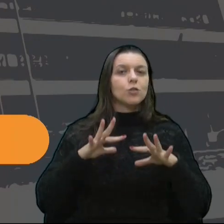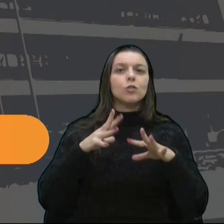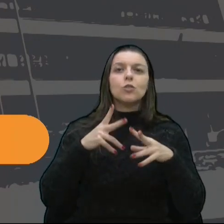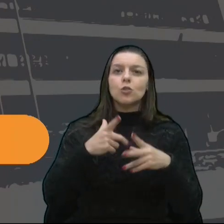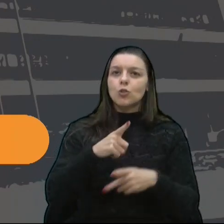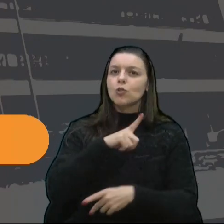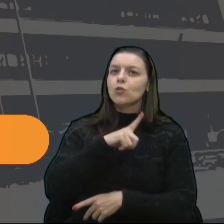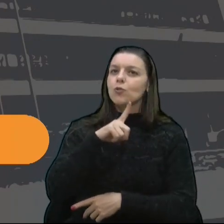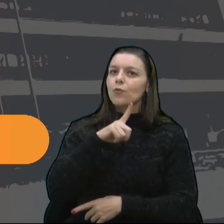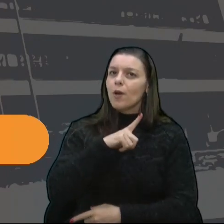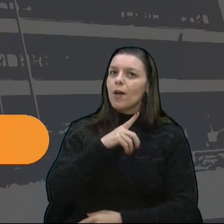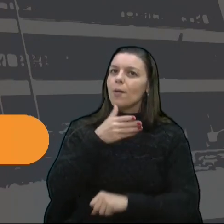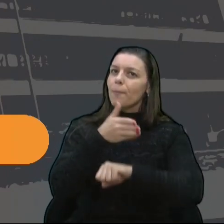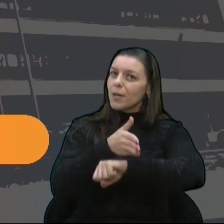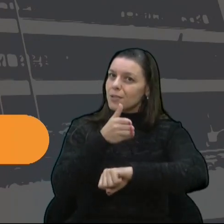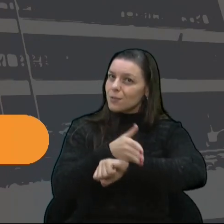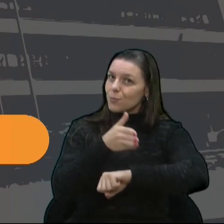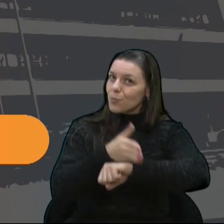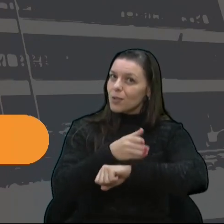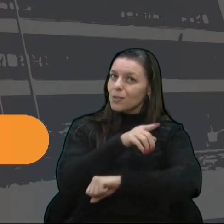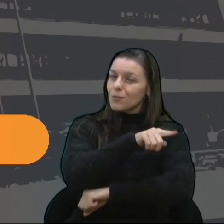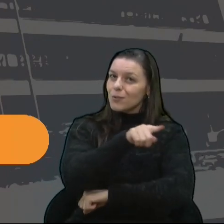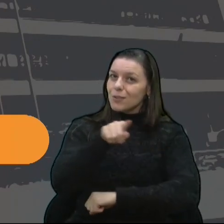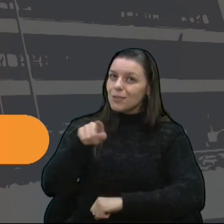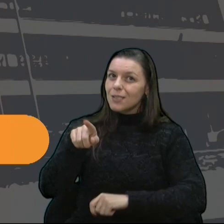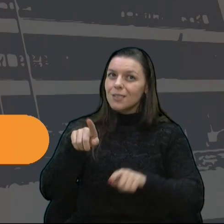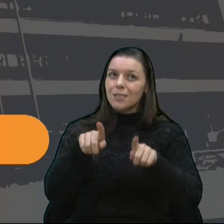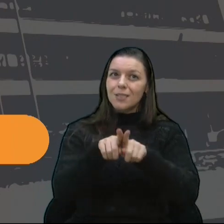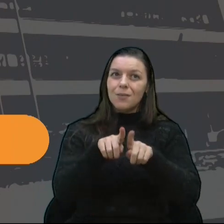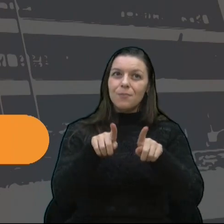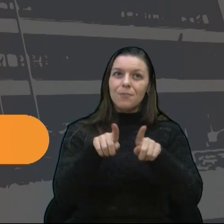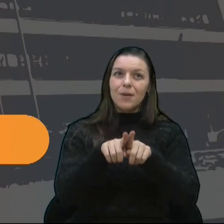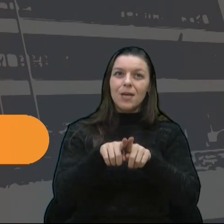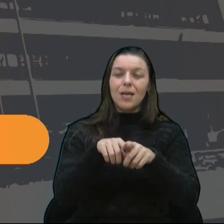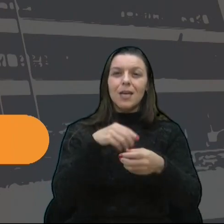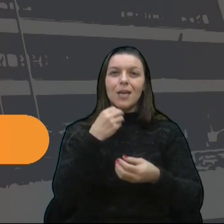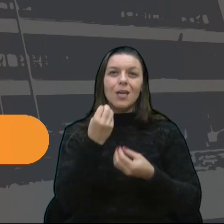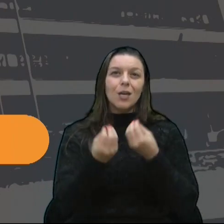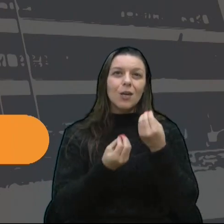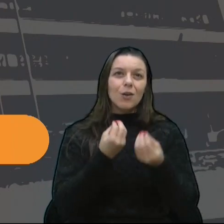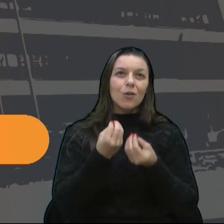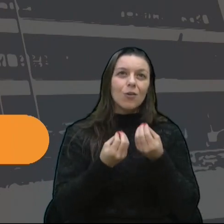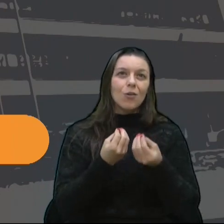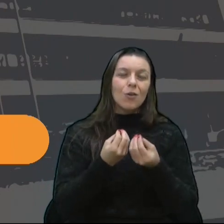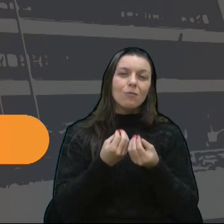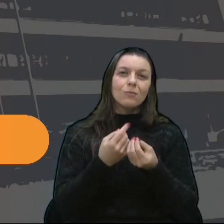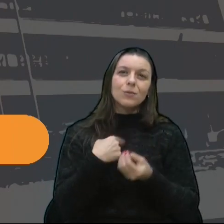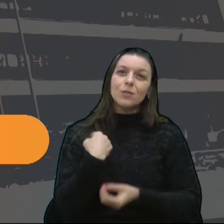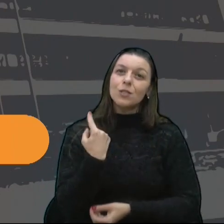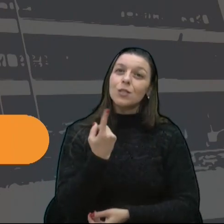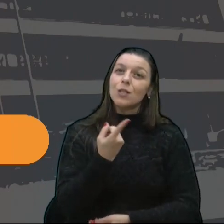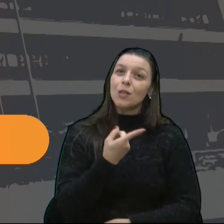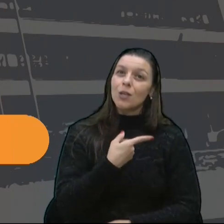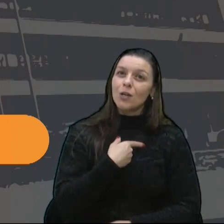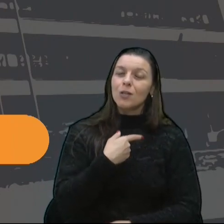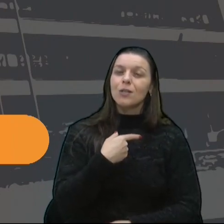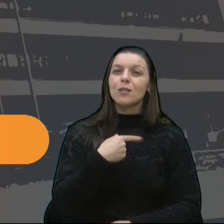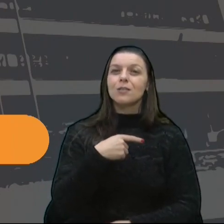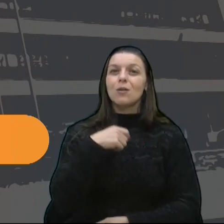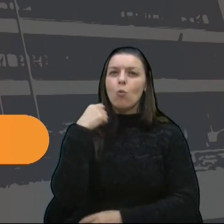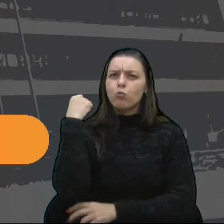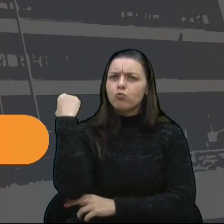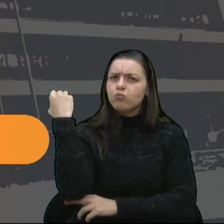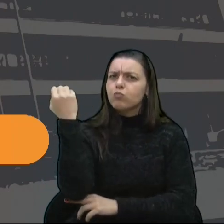né, nós participantes, vocês idealizadores, foi de que estamos num momento, né, de máxima